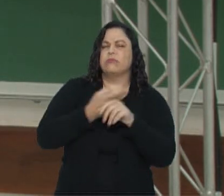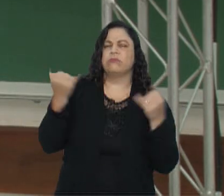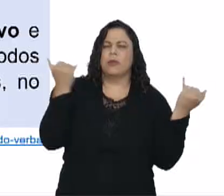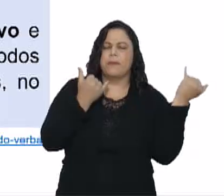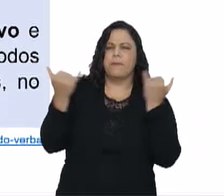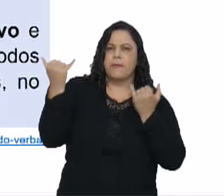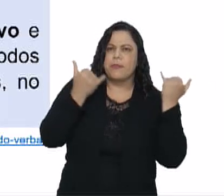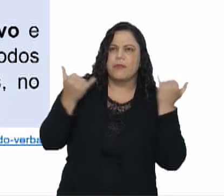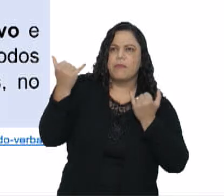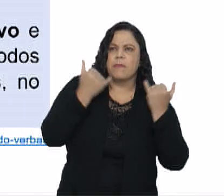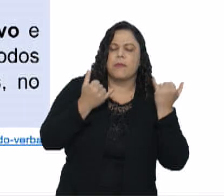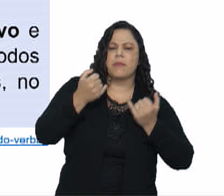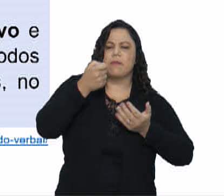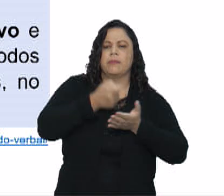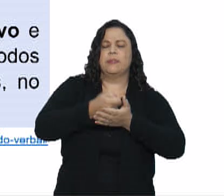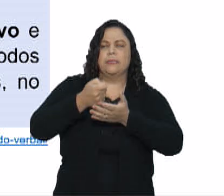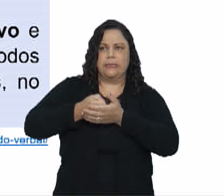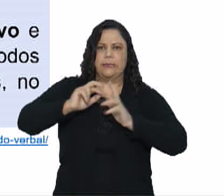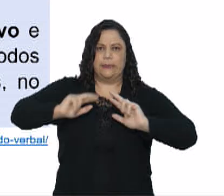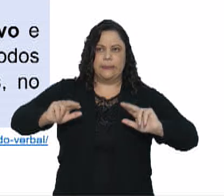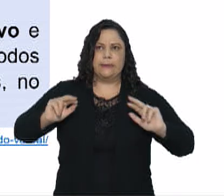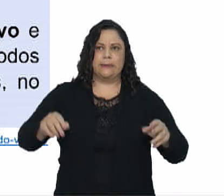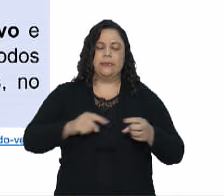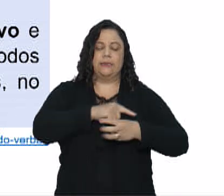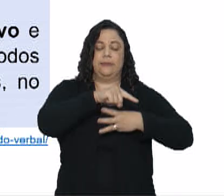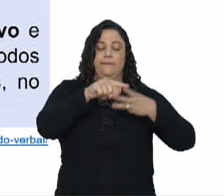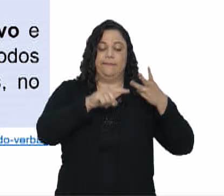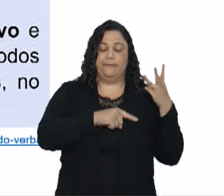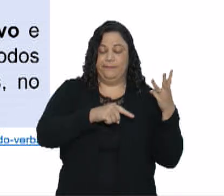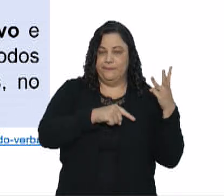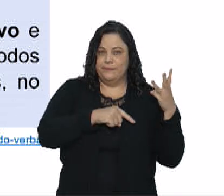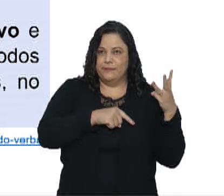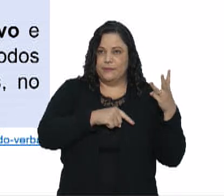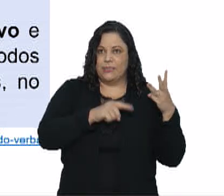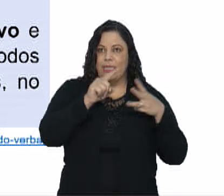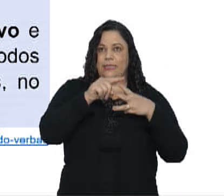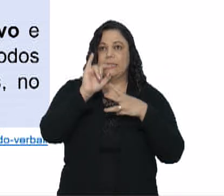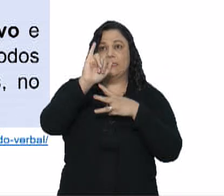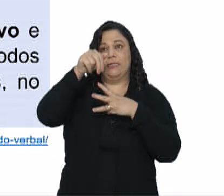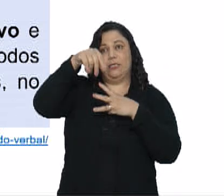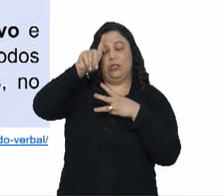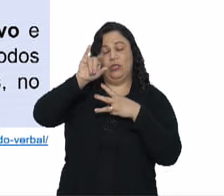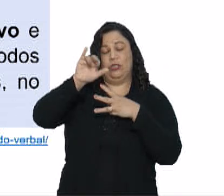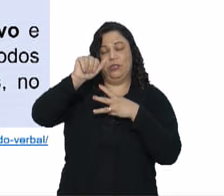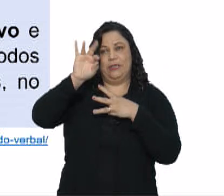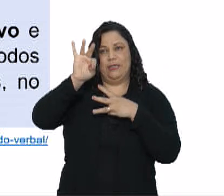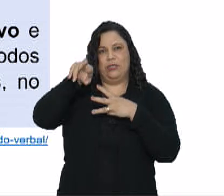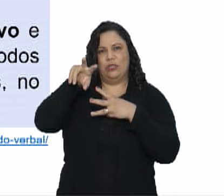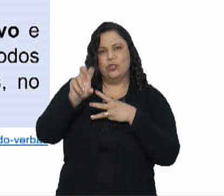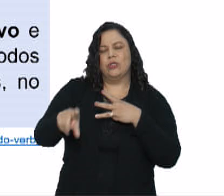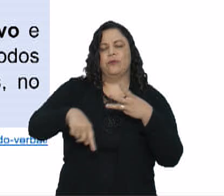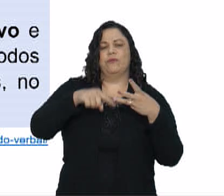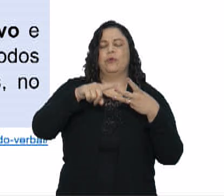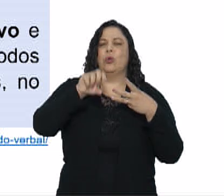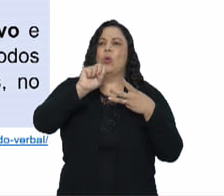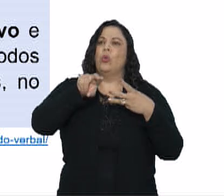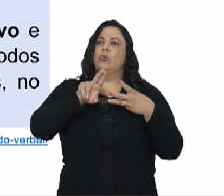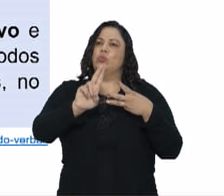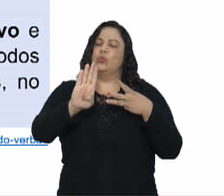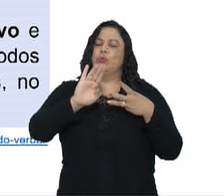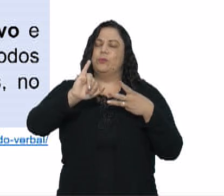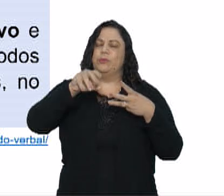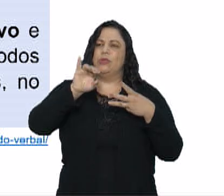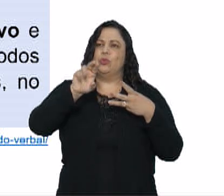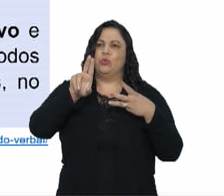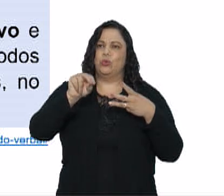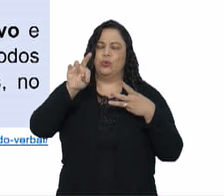informações. Rigorosamente, são 3 os modos verbais: indicativo, subjuntivo e imperativo, né? Falamos